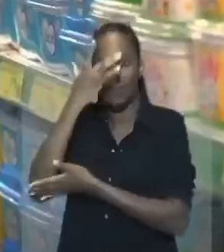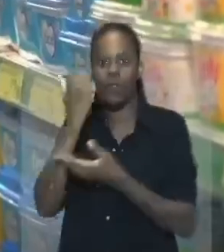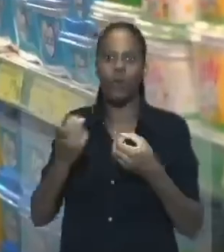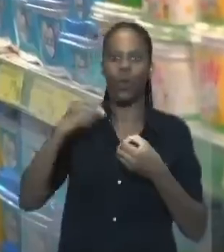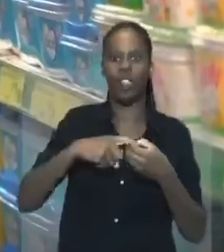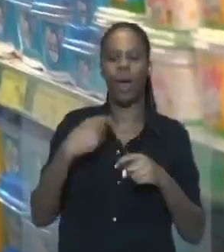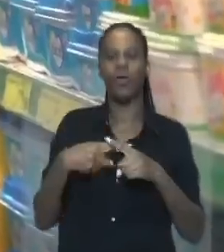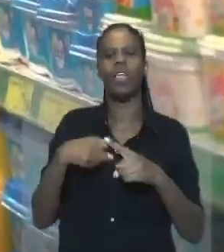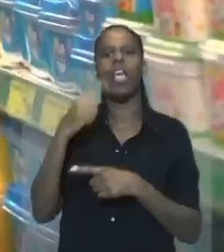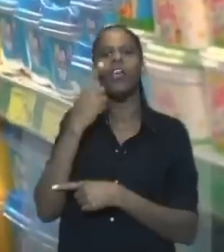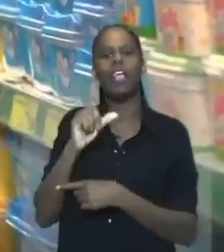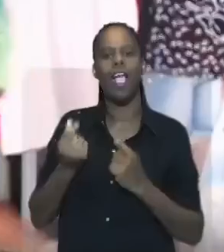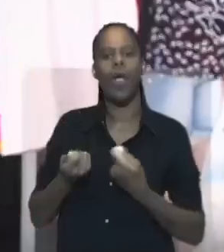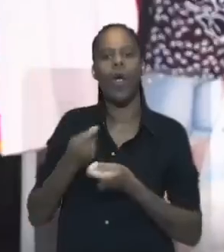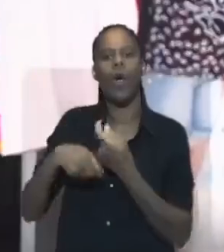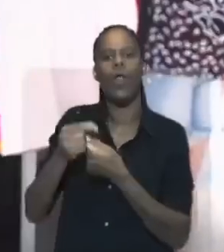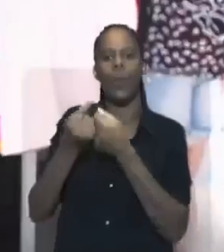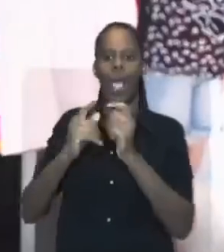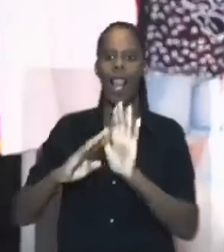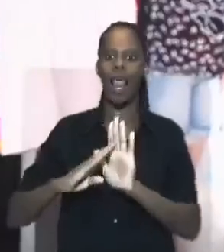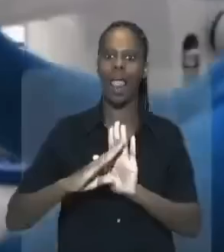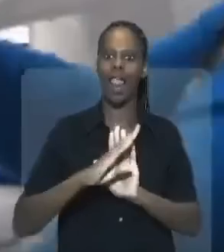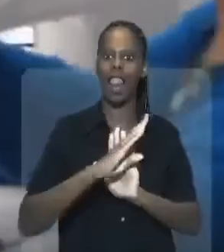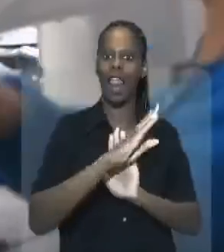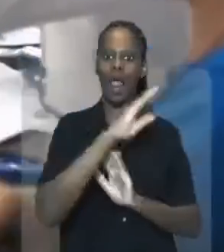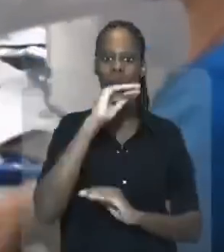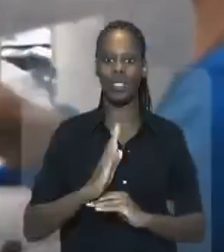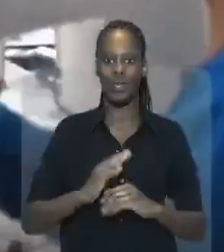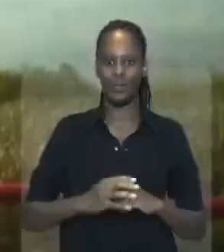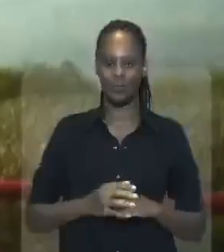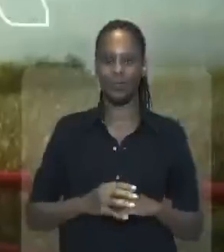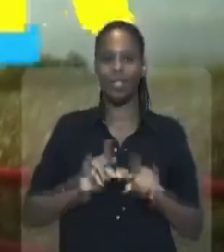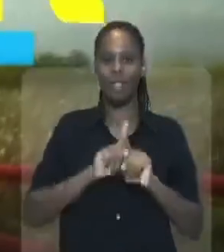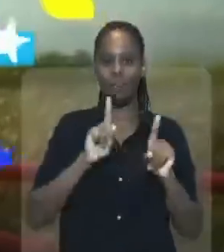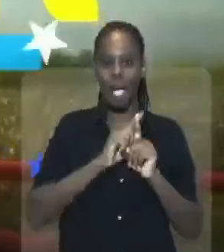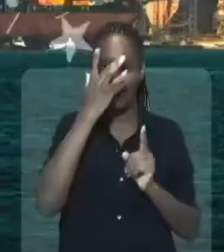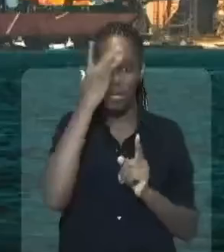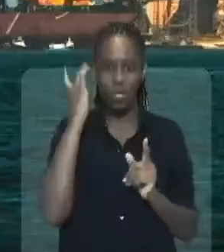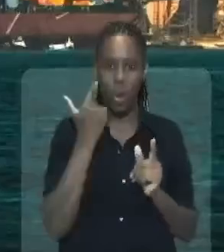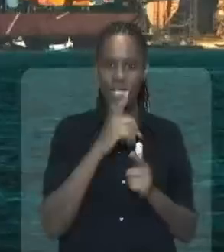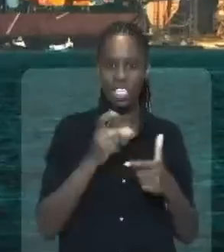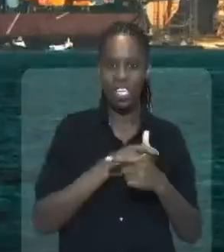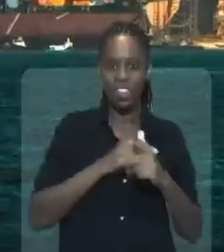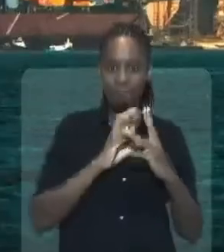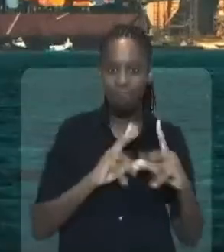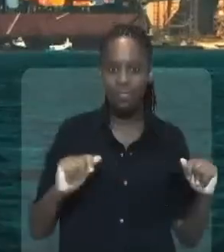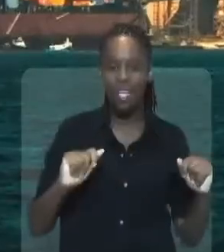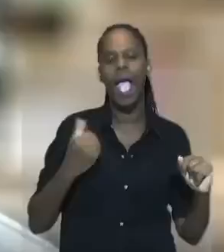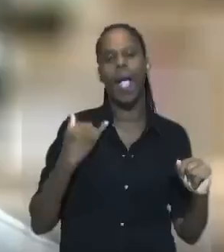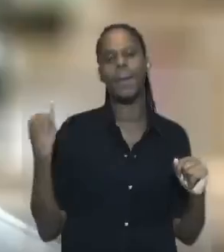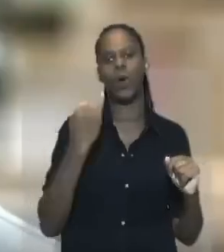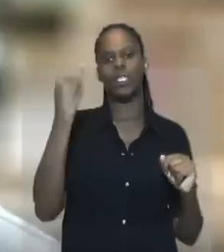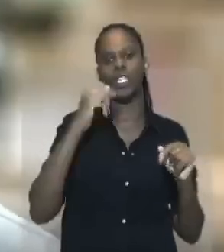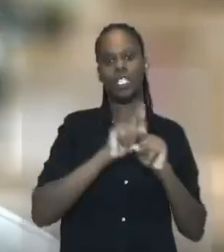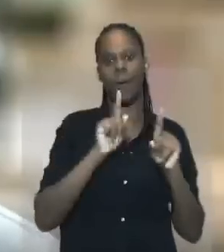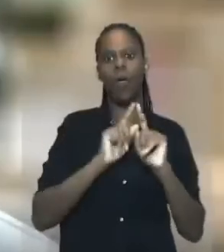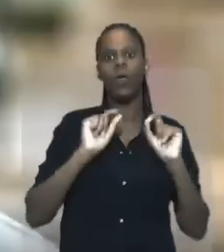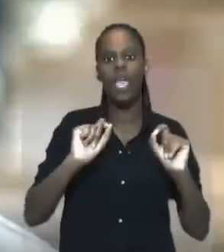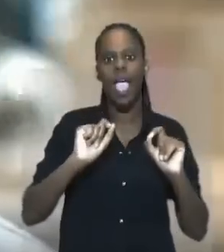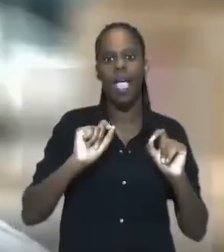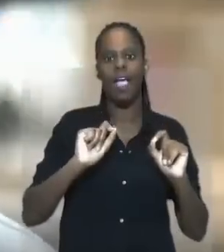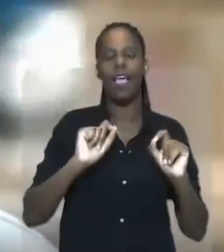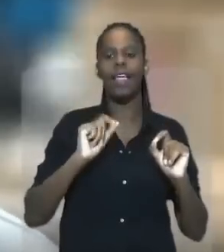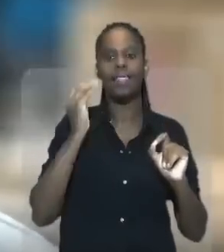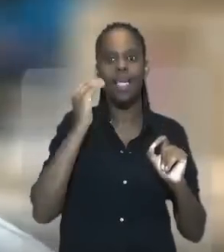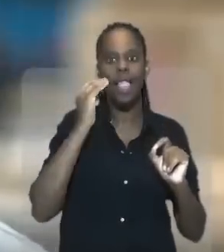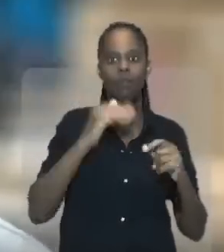de consumo das pessoas para que você possa voltar a fazer a economia crescer nesse país. Limpar o nome das pessoas é importante